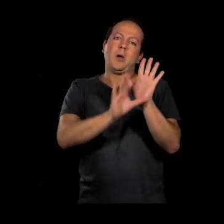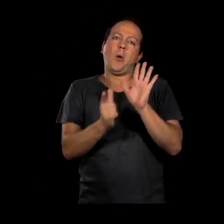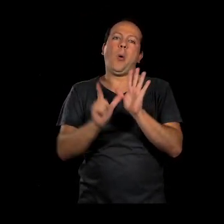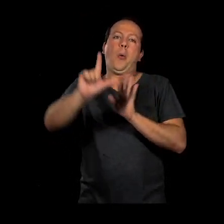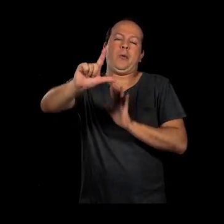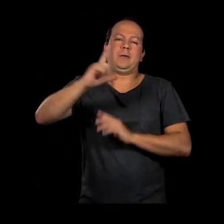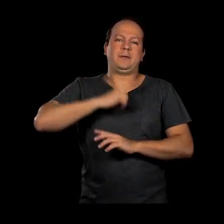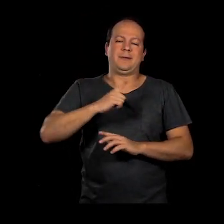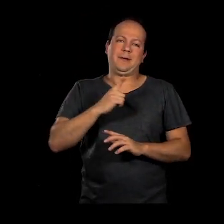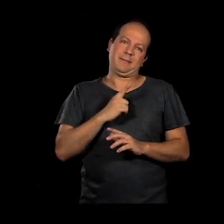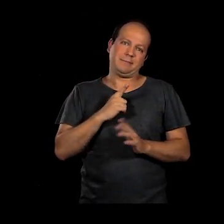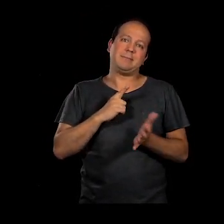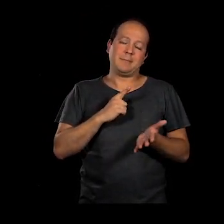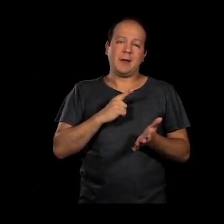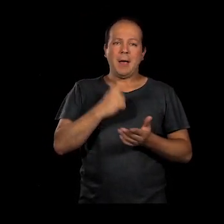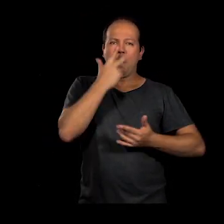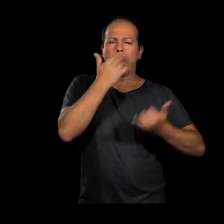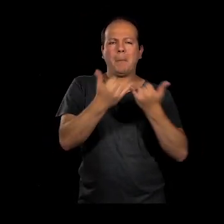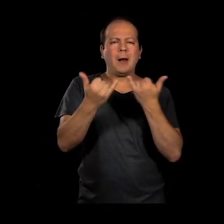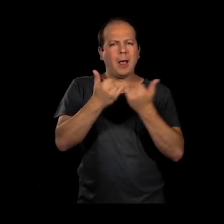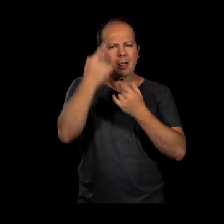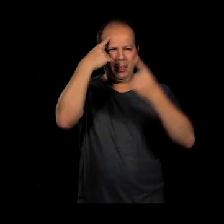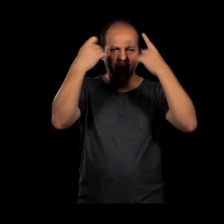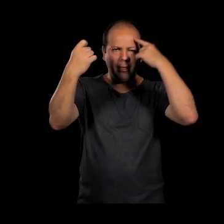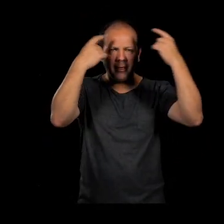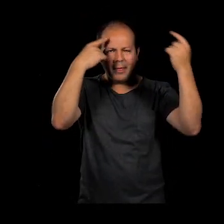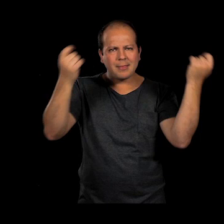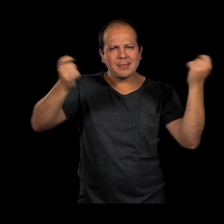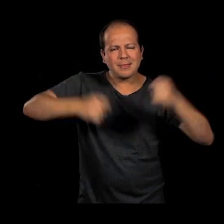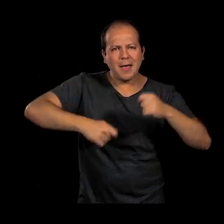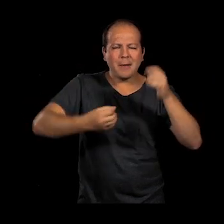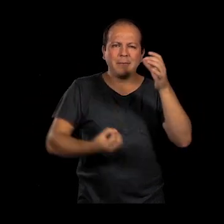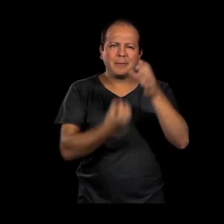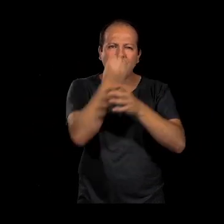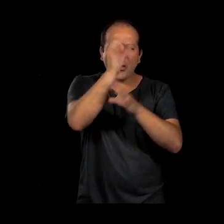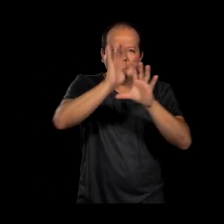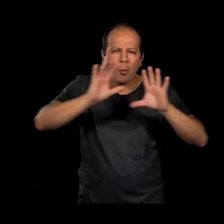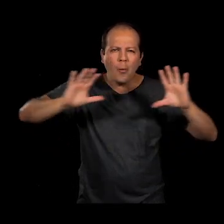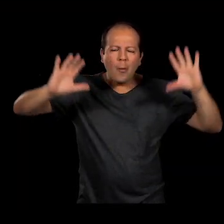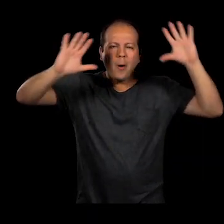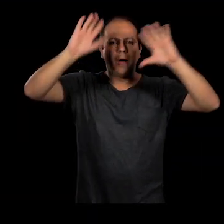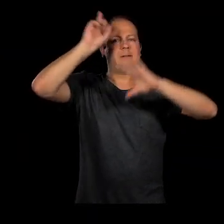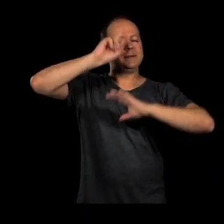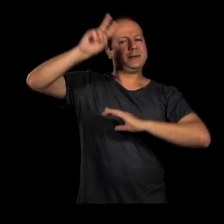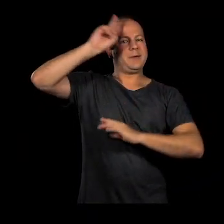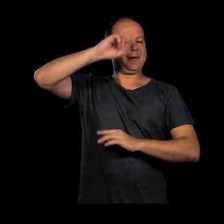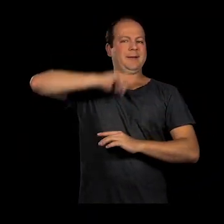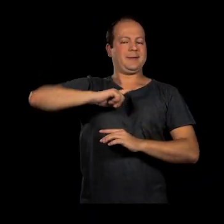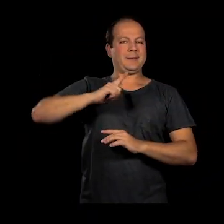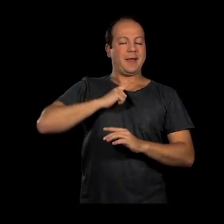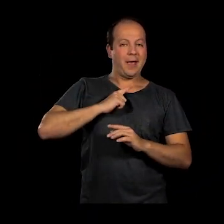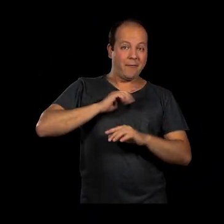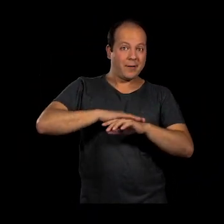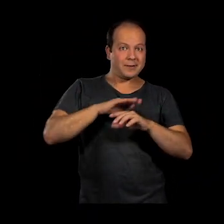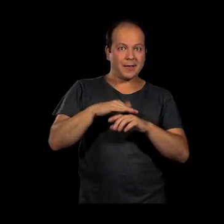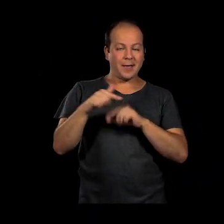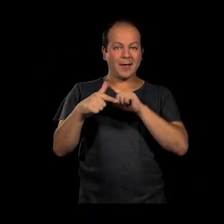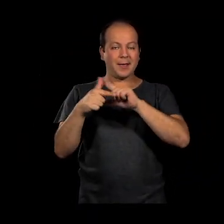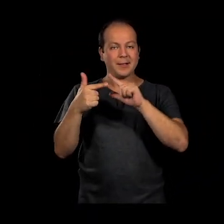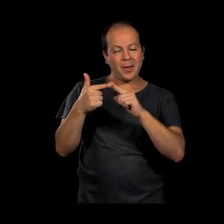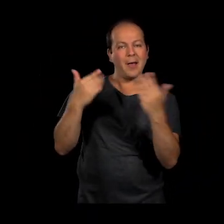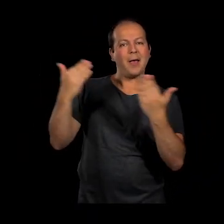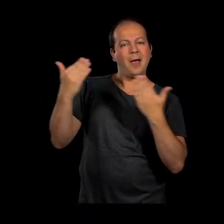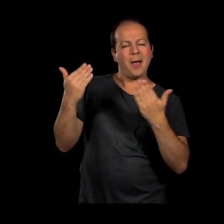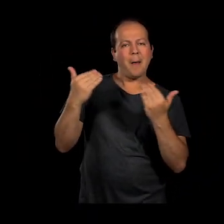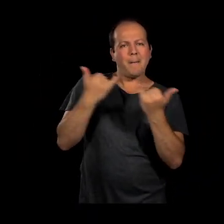né, o mundo que você pode criar e fantasiar toda uma história. Então talvez trazer essas duas coisas, que muitas vezes elas